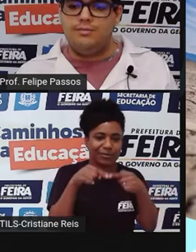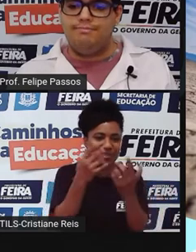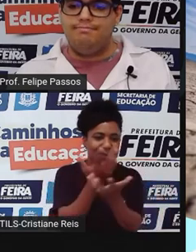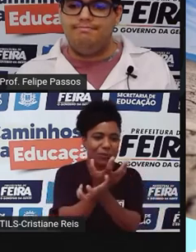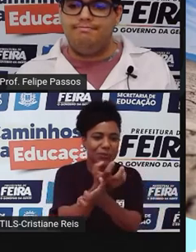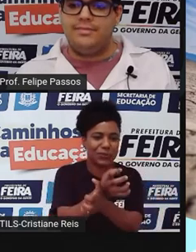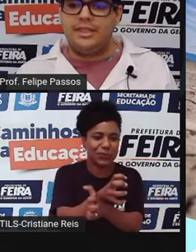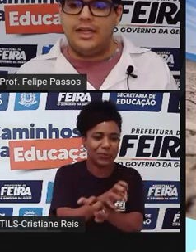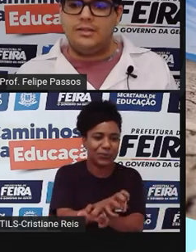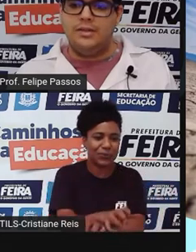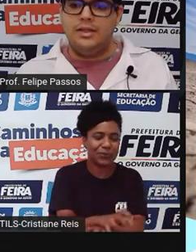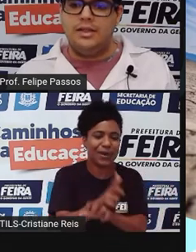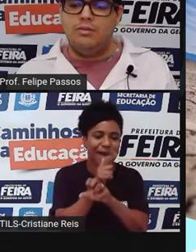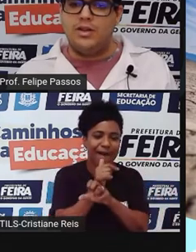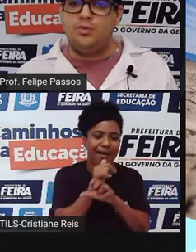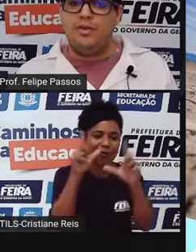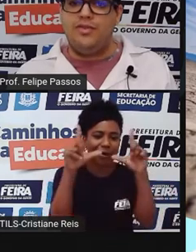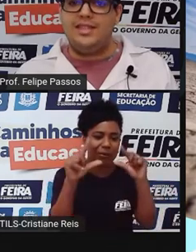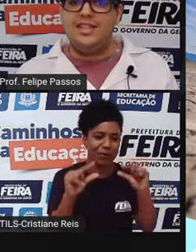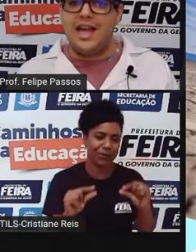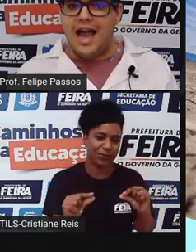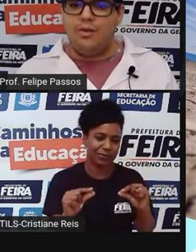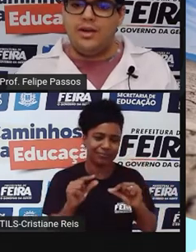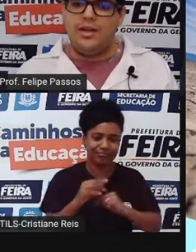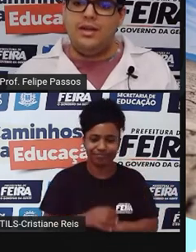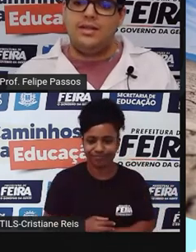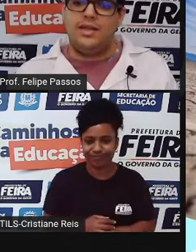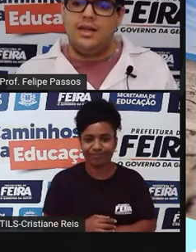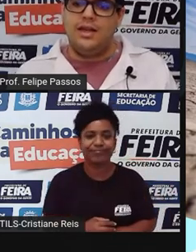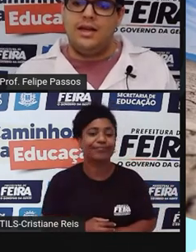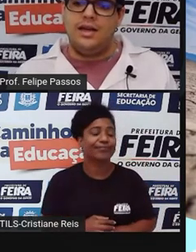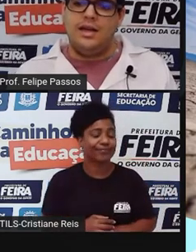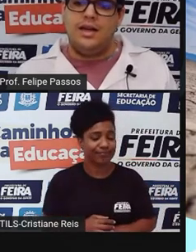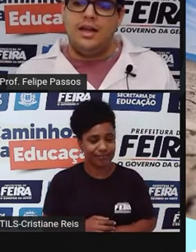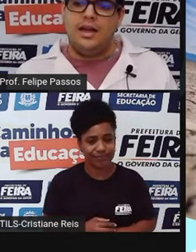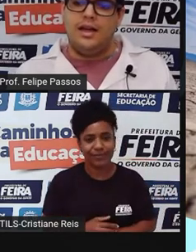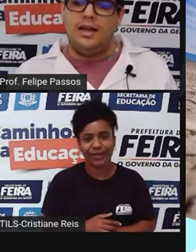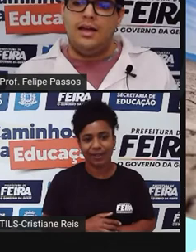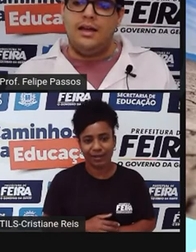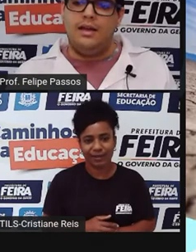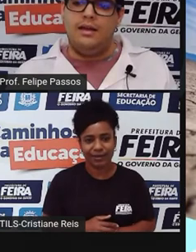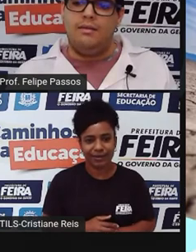anos, certo? Uma superfície de água que seria